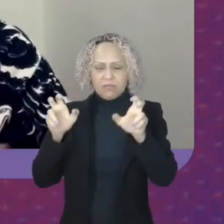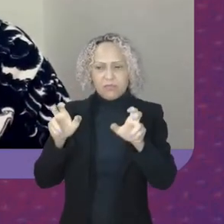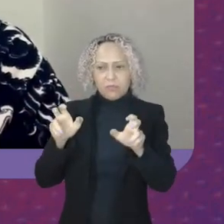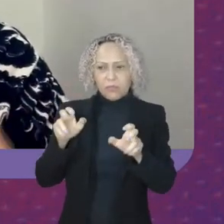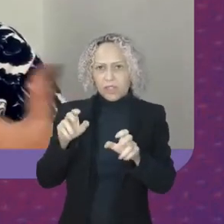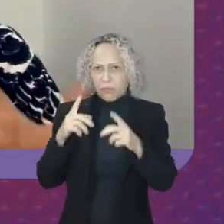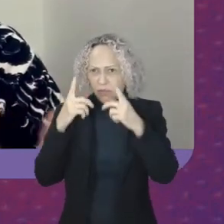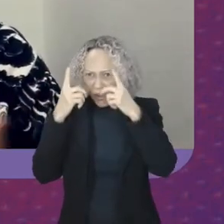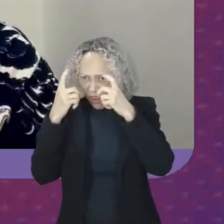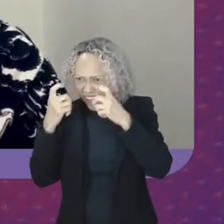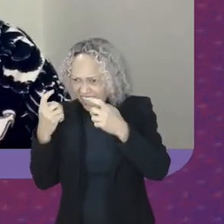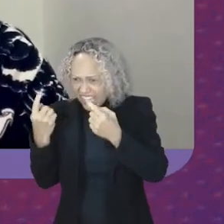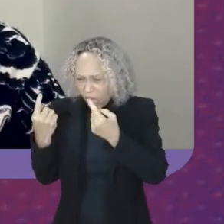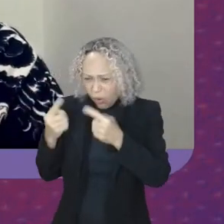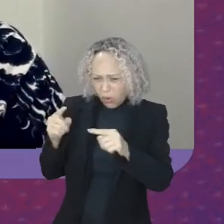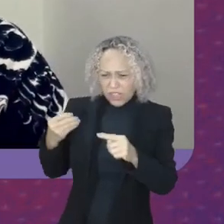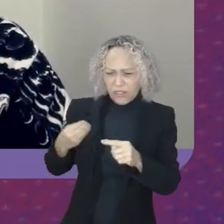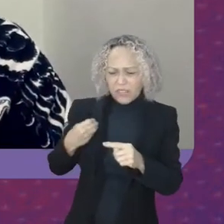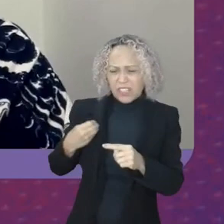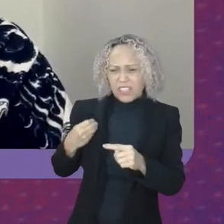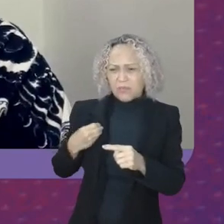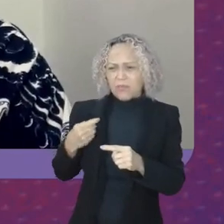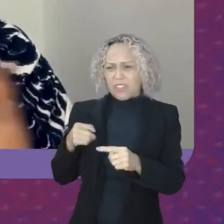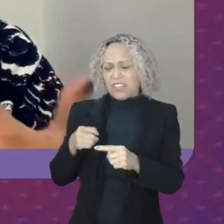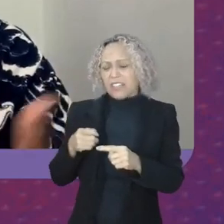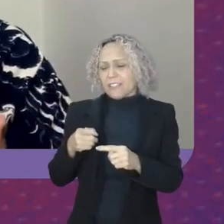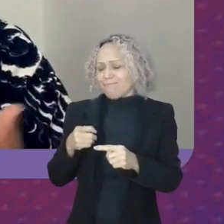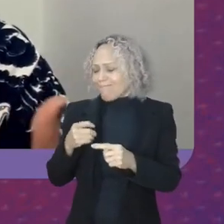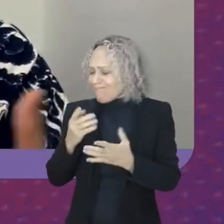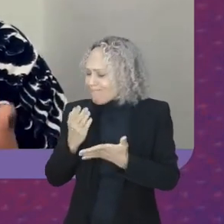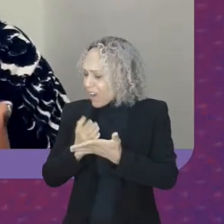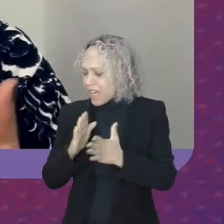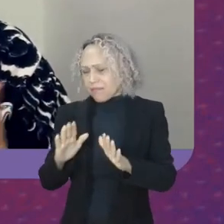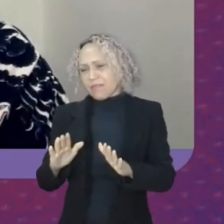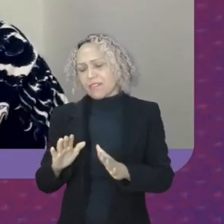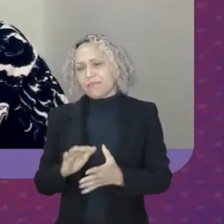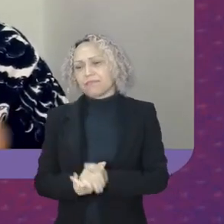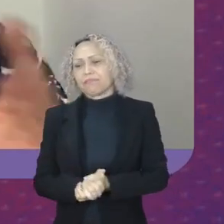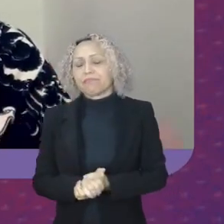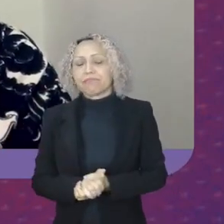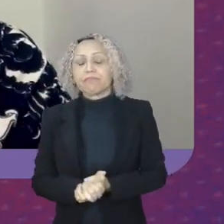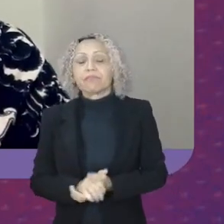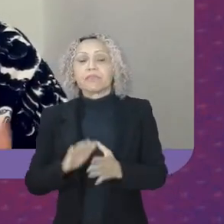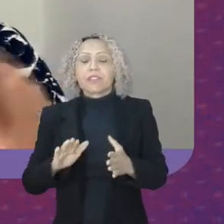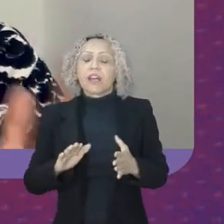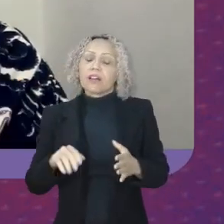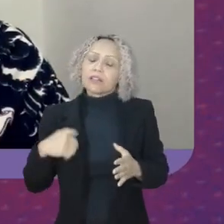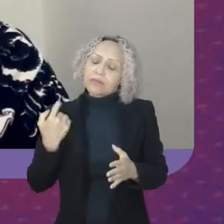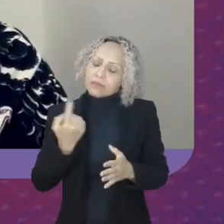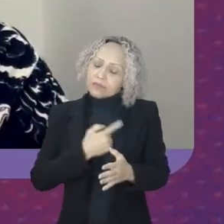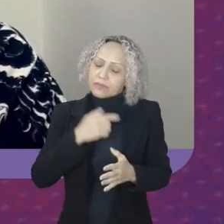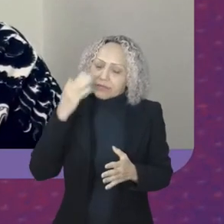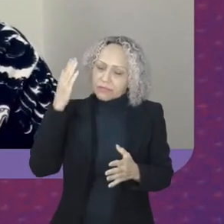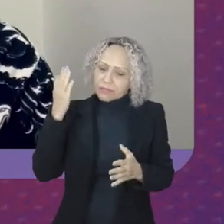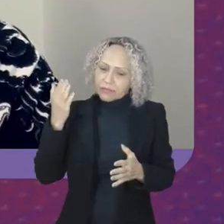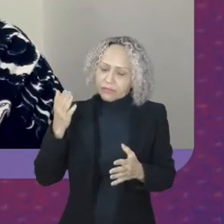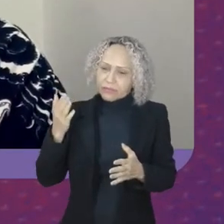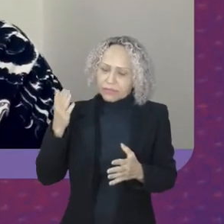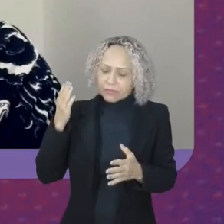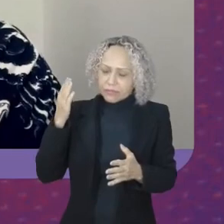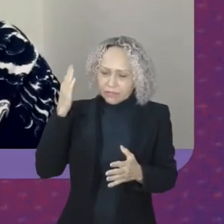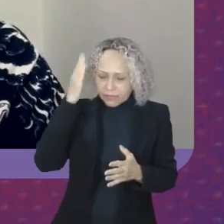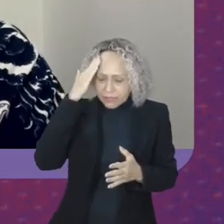onde eu vou, onde eu tenho participado, da necessidade de políticas efetivas no sentido de eliminar a